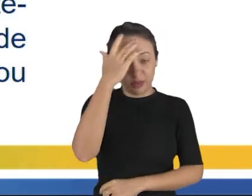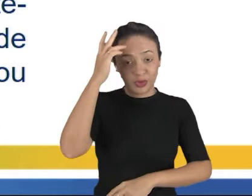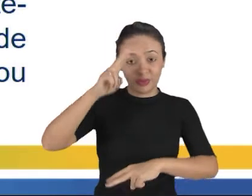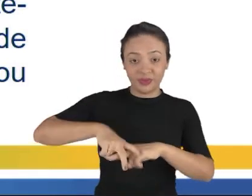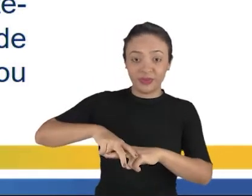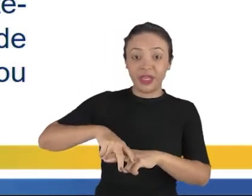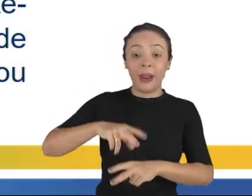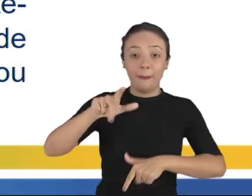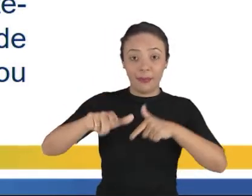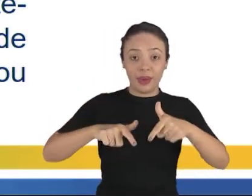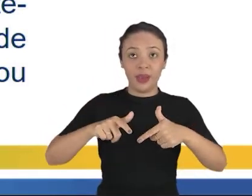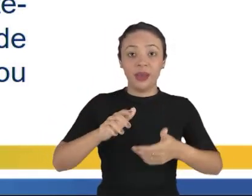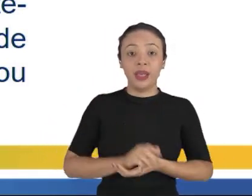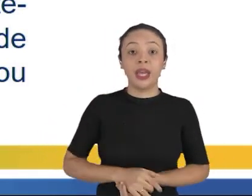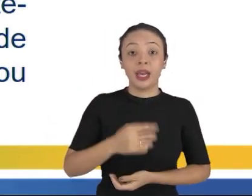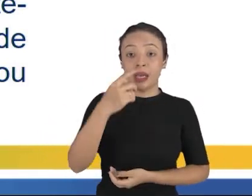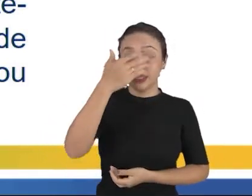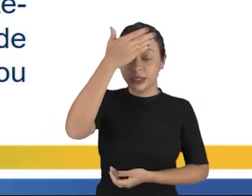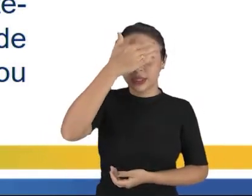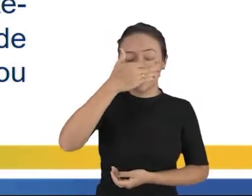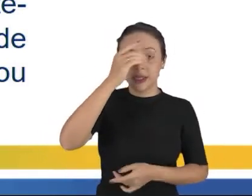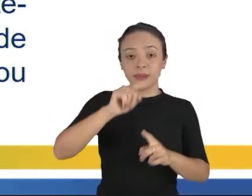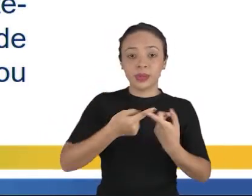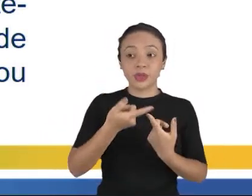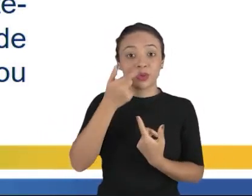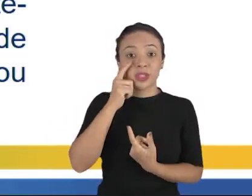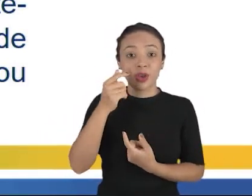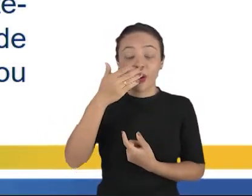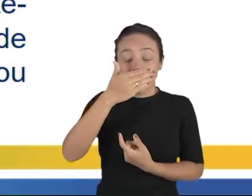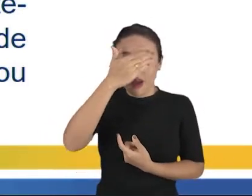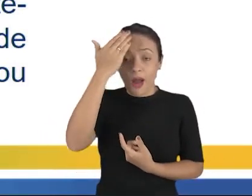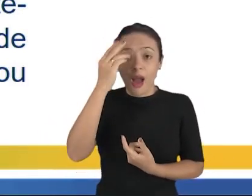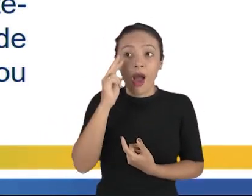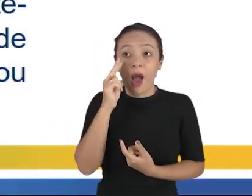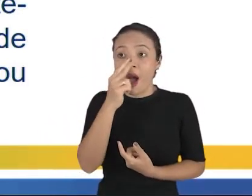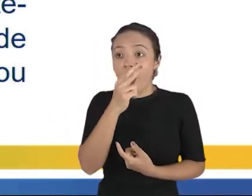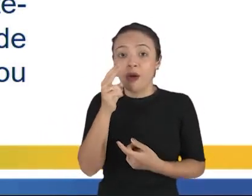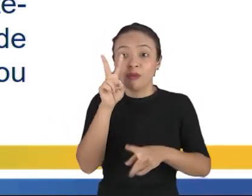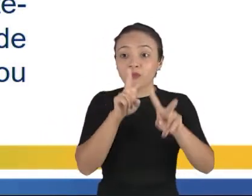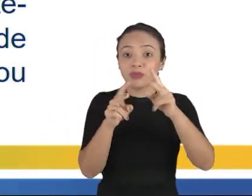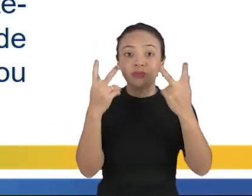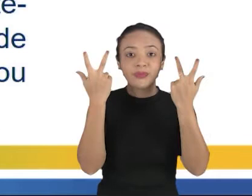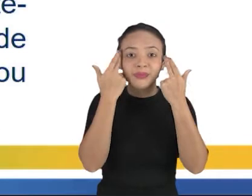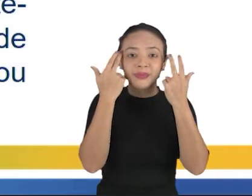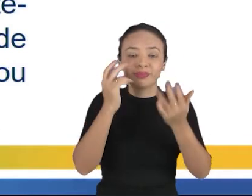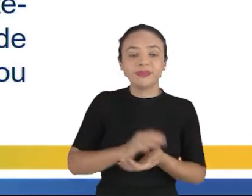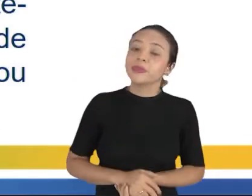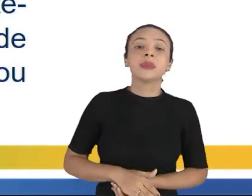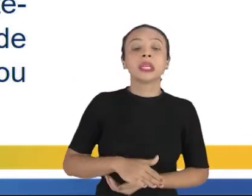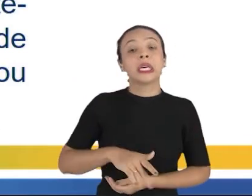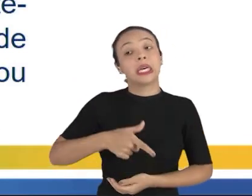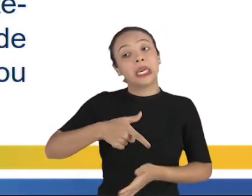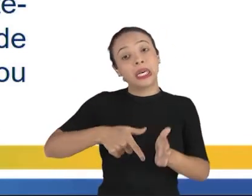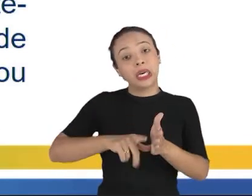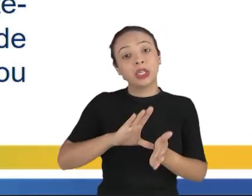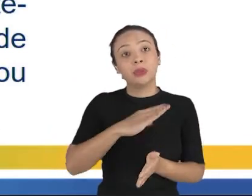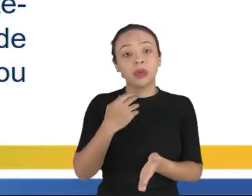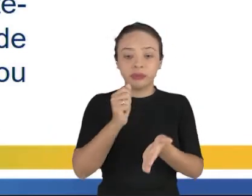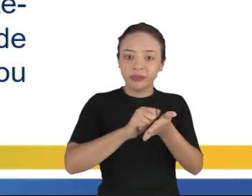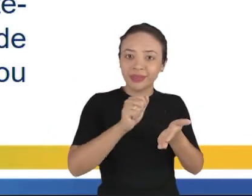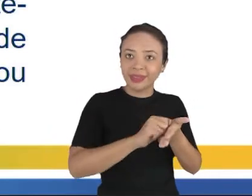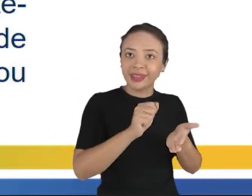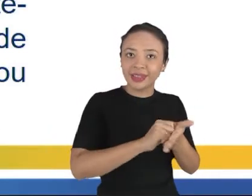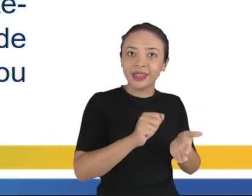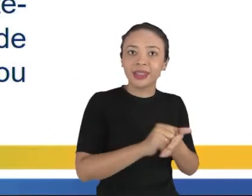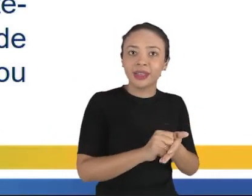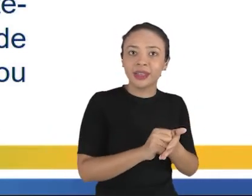cega. E aí, por um milagre, ele restaurou a sua visão. Antes de ser executado, o Valentim escreveu um recado de despedida à sua